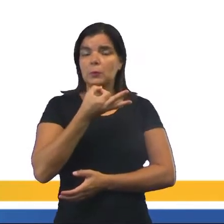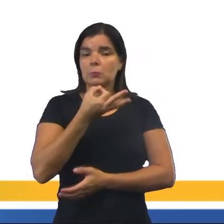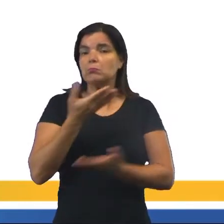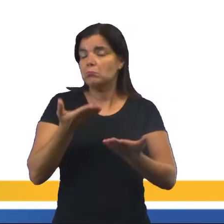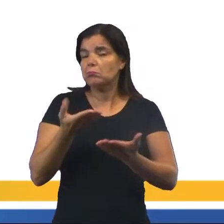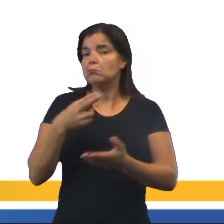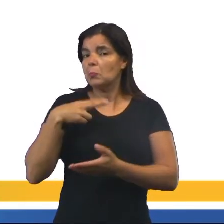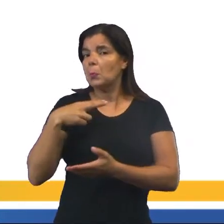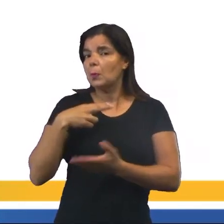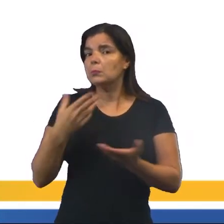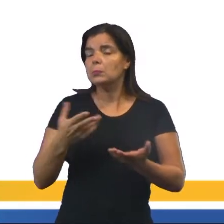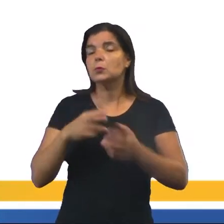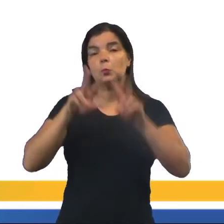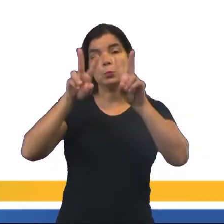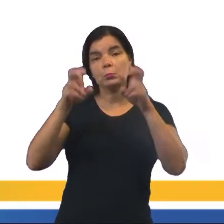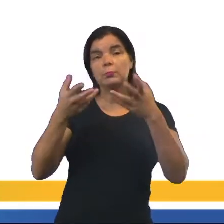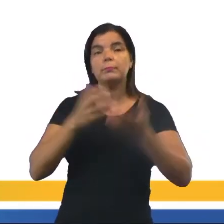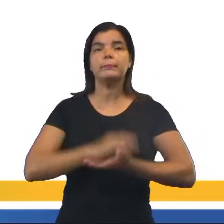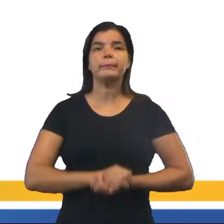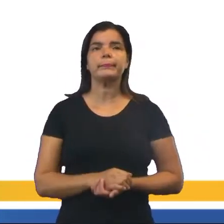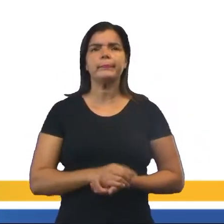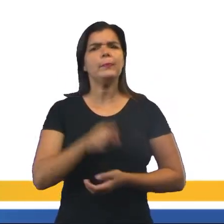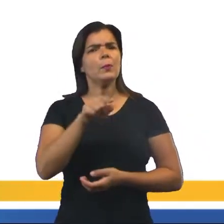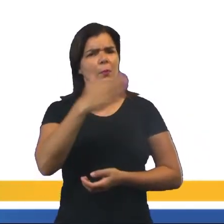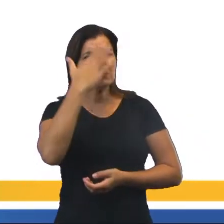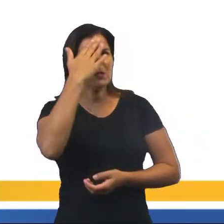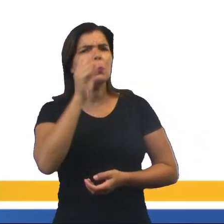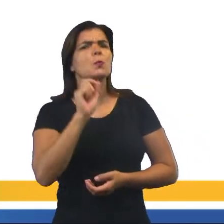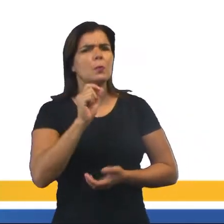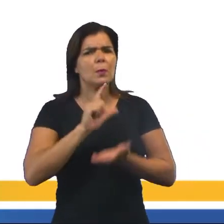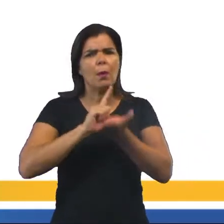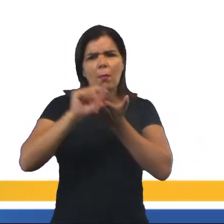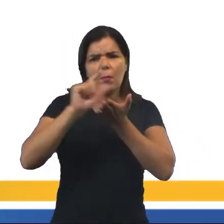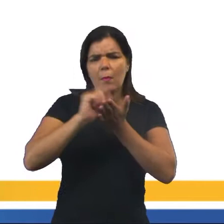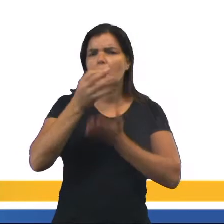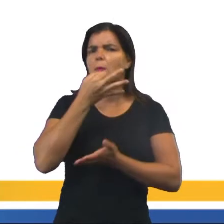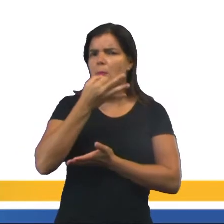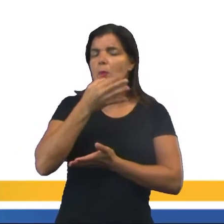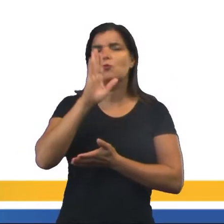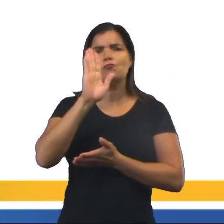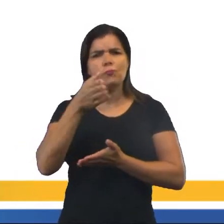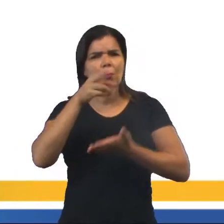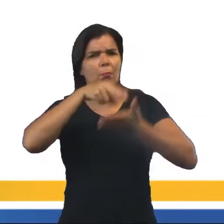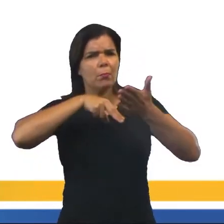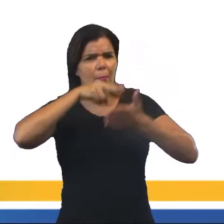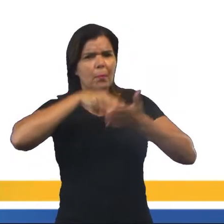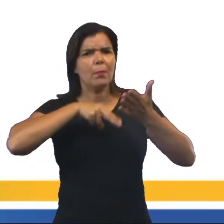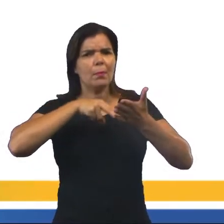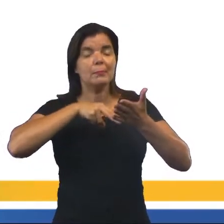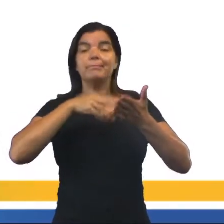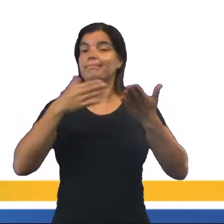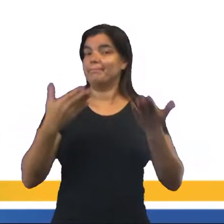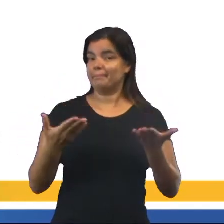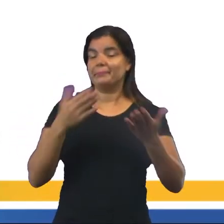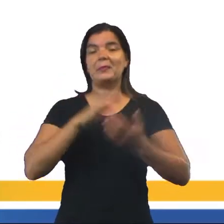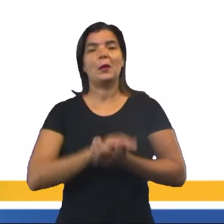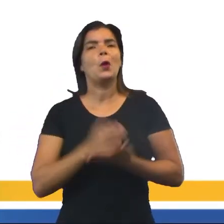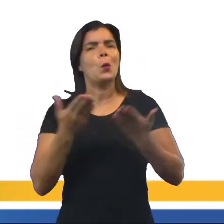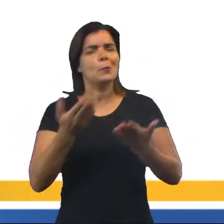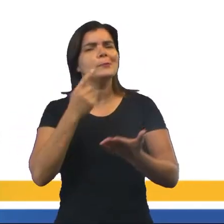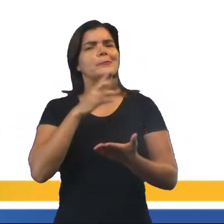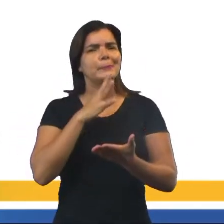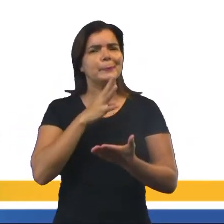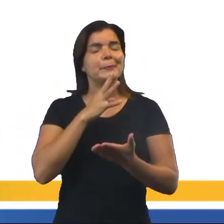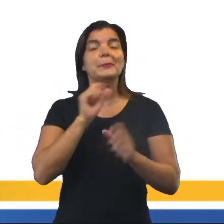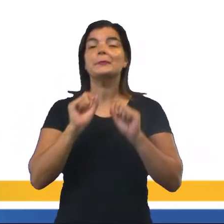opinião sobre o assunto. Você sabe o que é um artigo de opinião? Já leu algum? Bom, hoje iremos conhecer